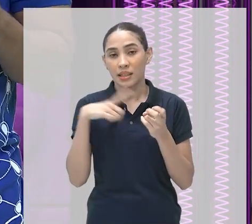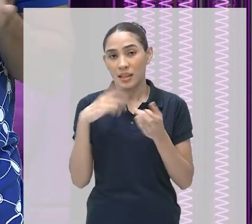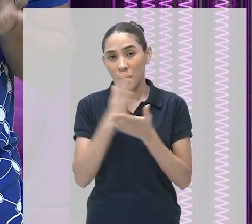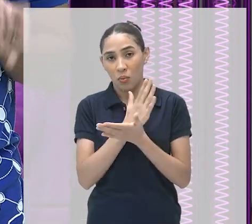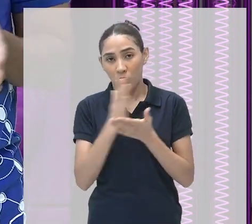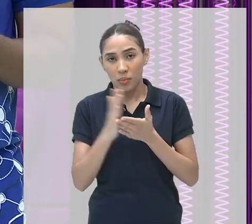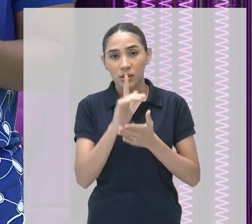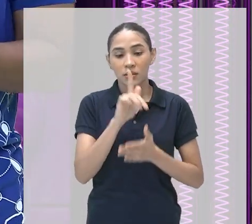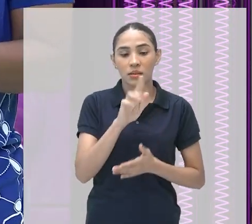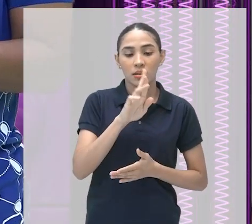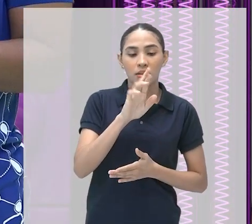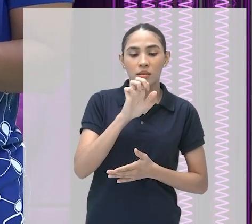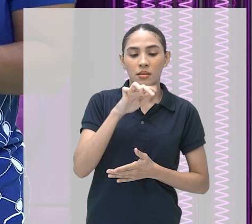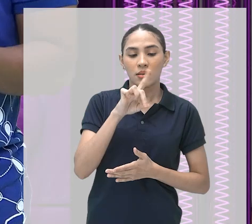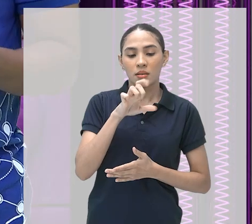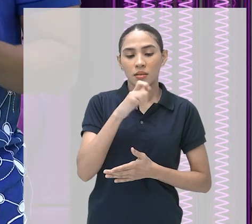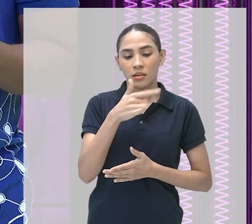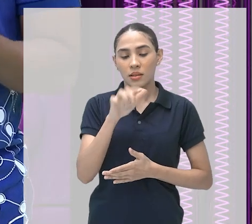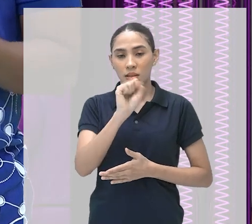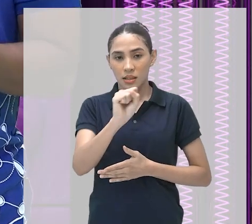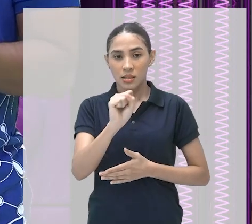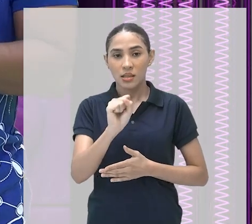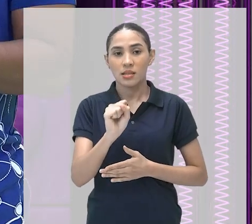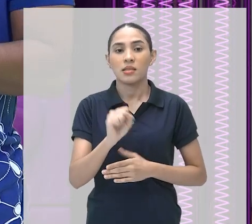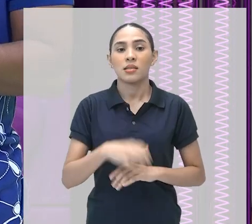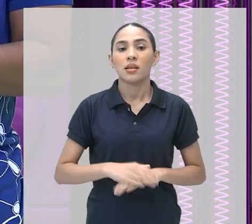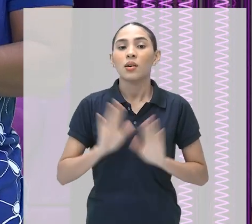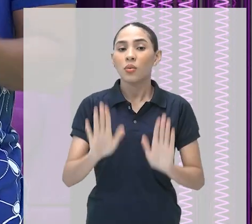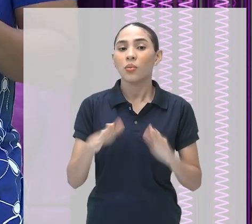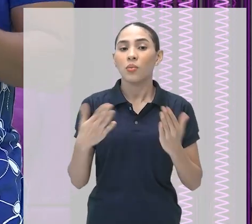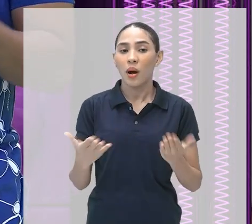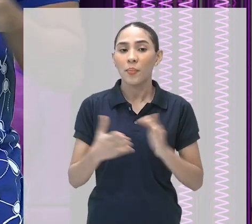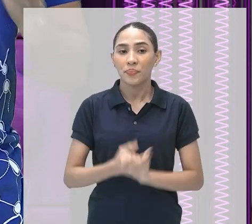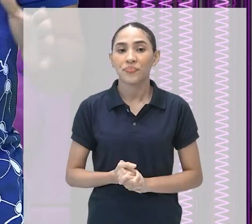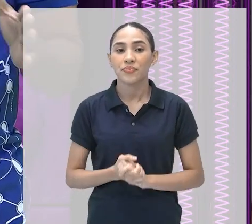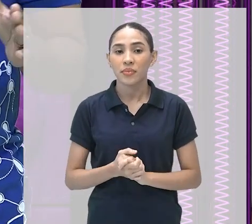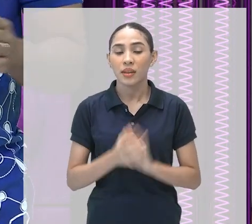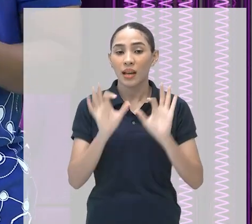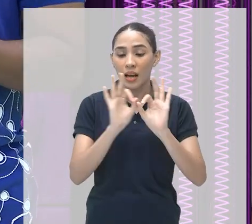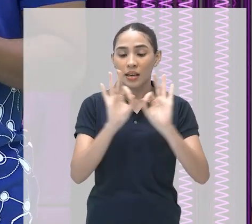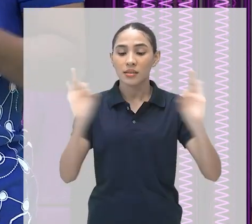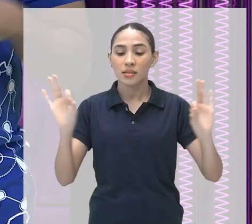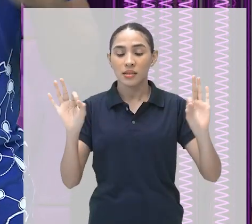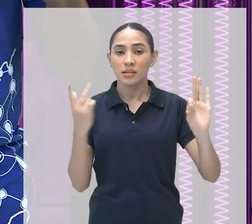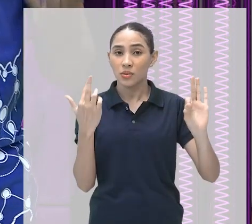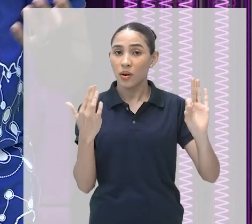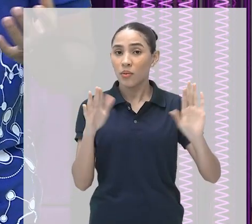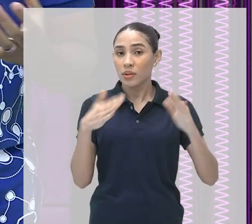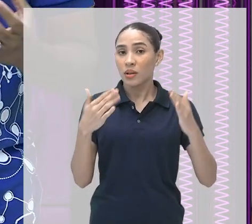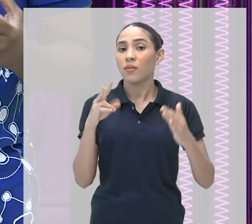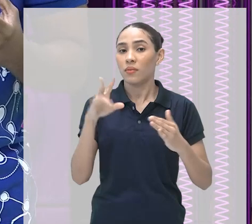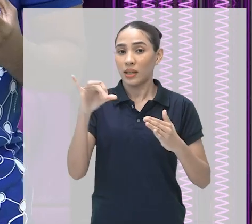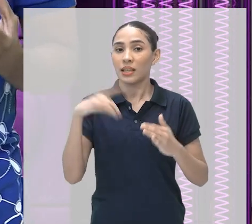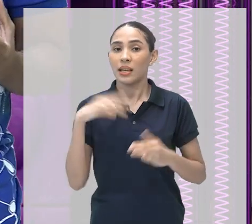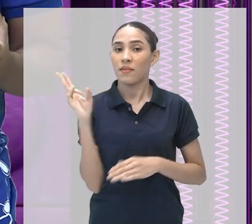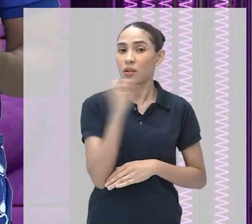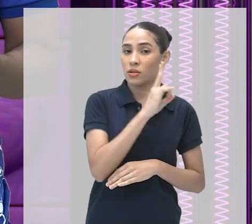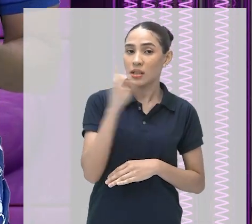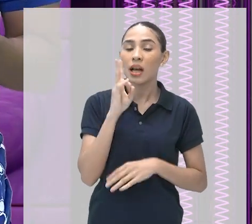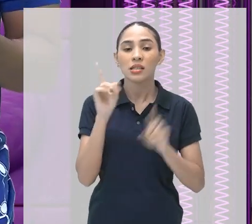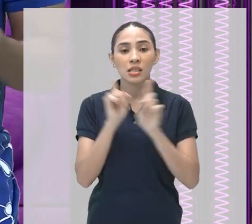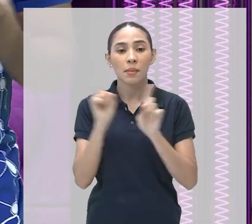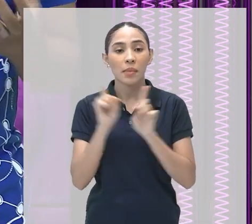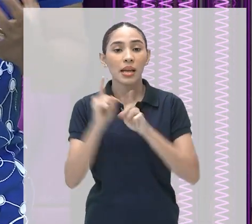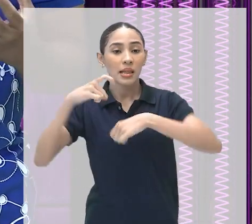algumas grandezas envolvidas aí. Quais são elas? A distância é a mesma, então a gente vai ter a velocidade e o